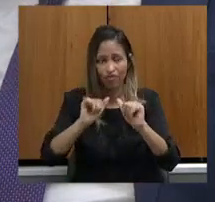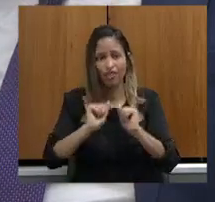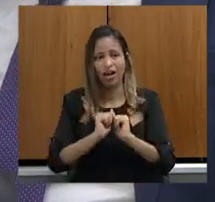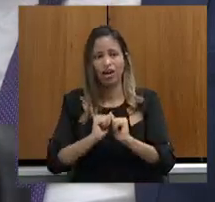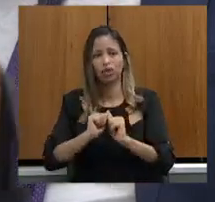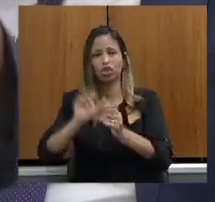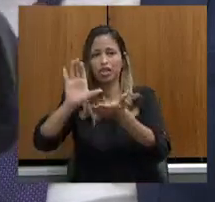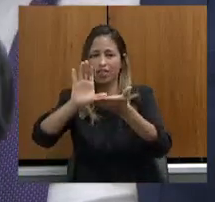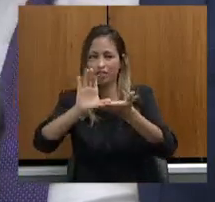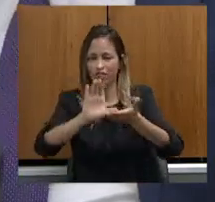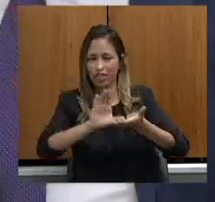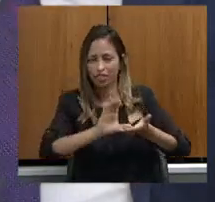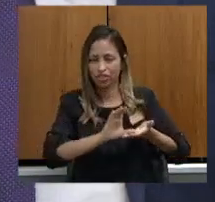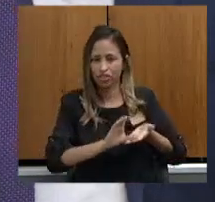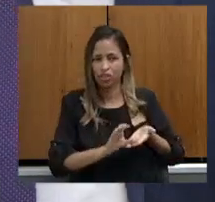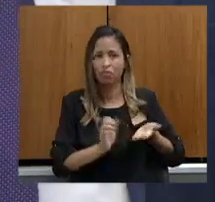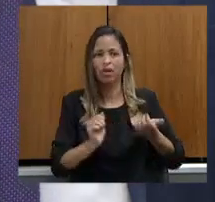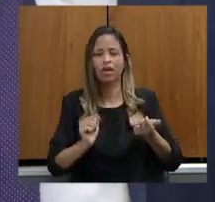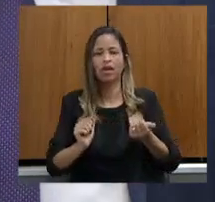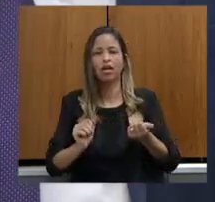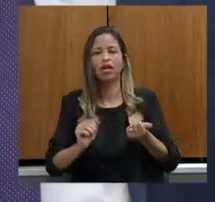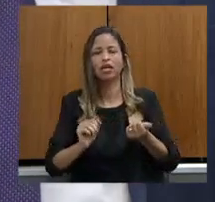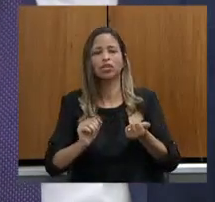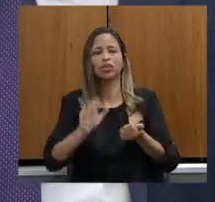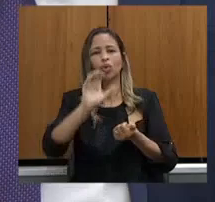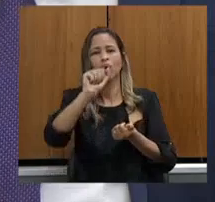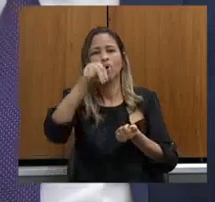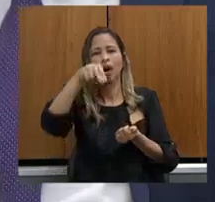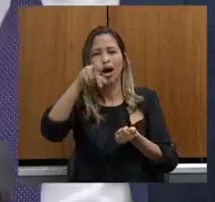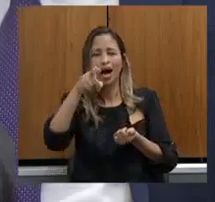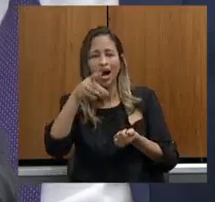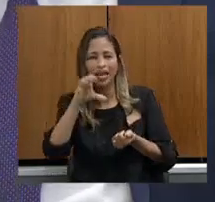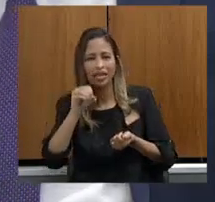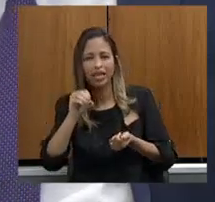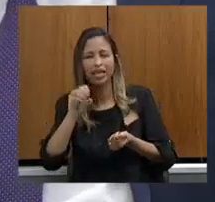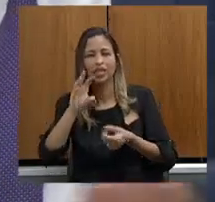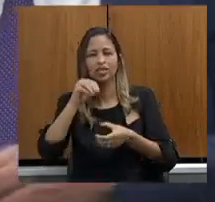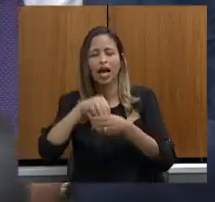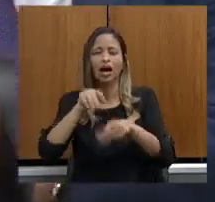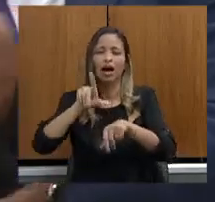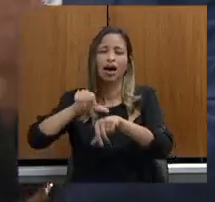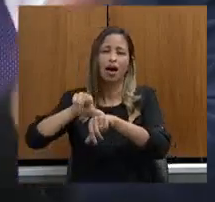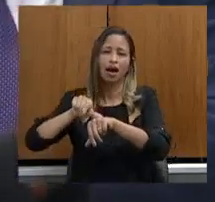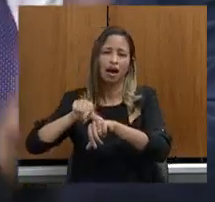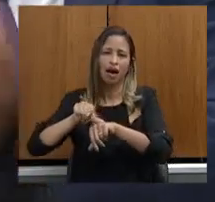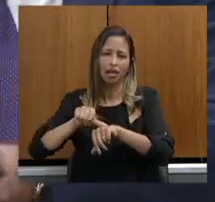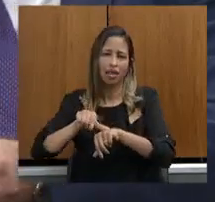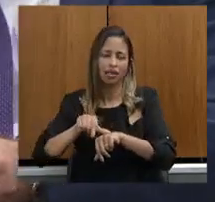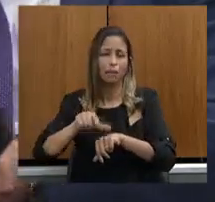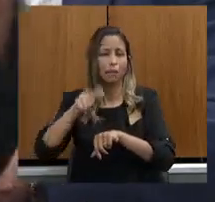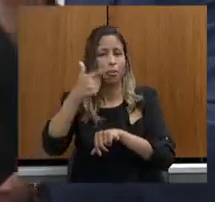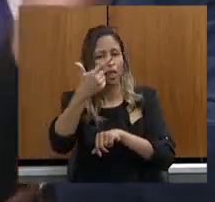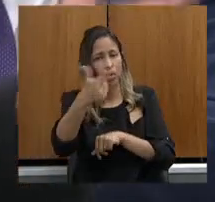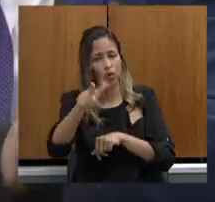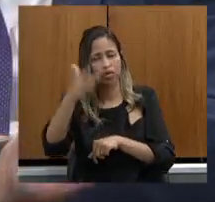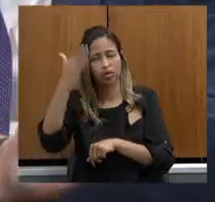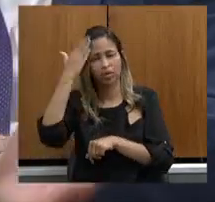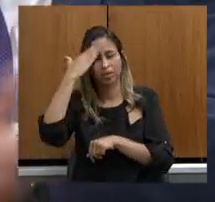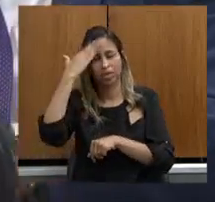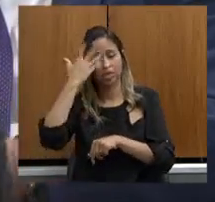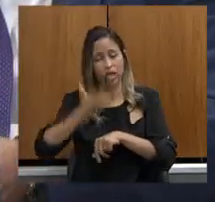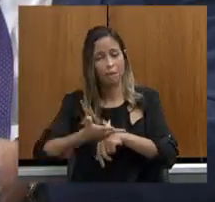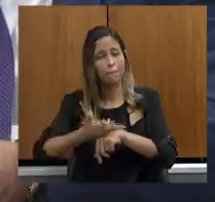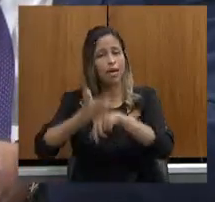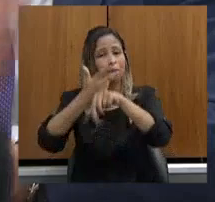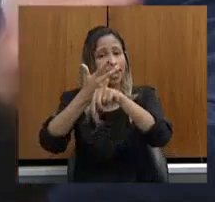investimentos tanto o anexo referente às prefeituras tá muito atrasado e o outro que eu entendi que era o